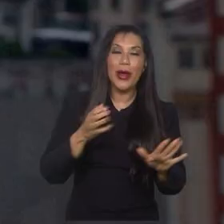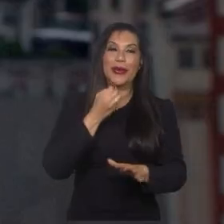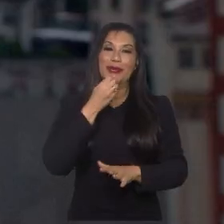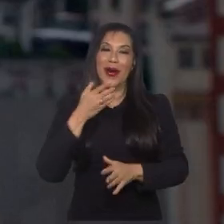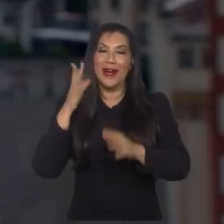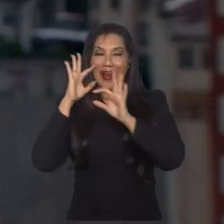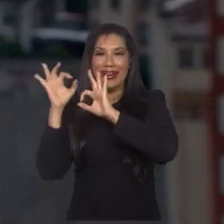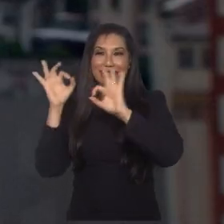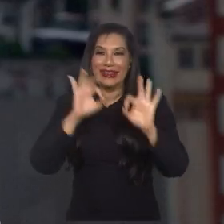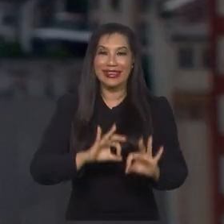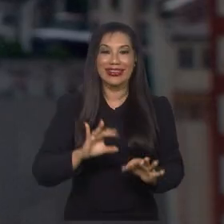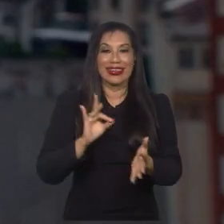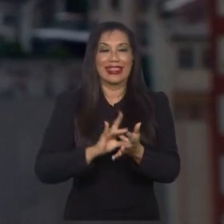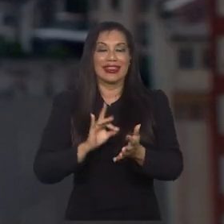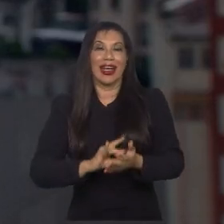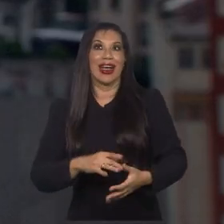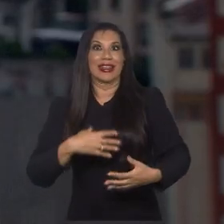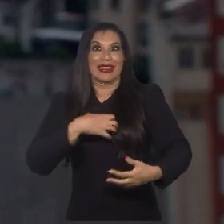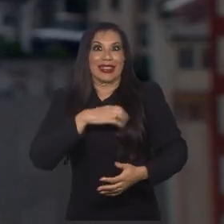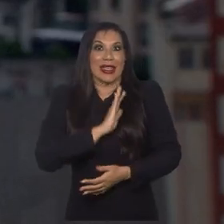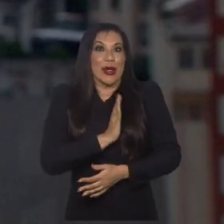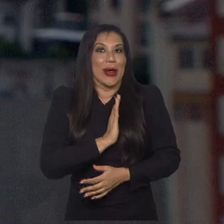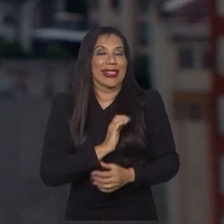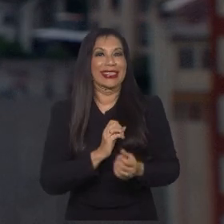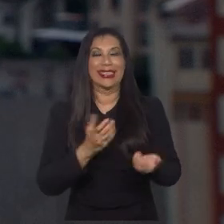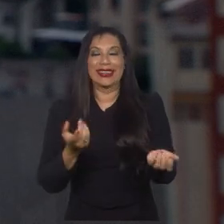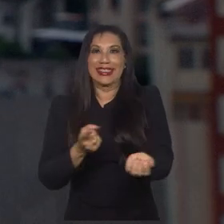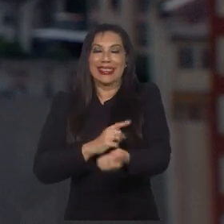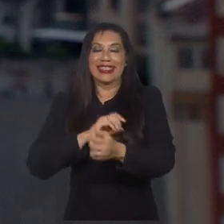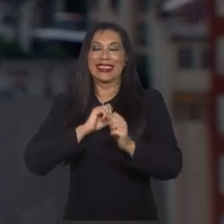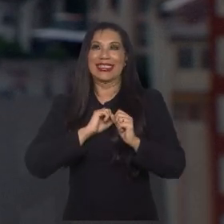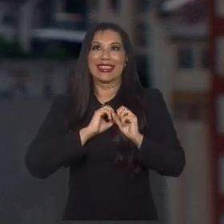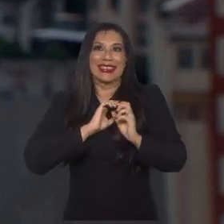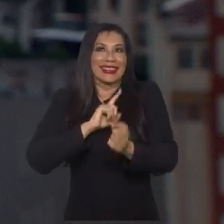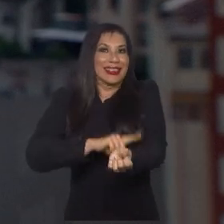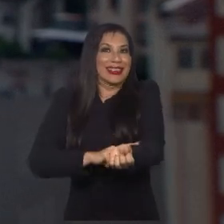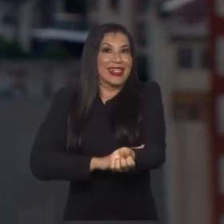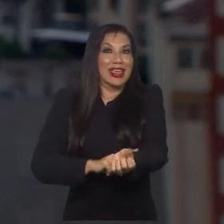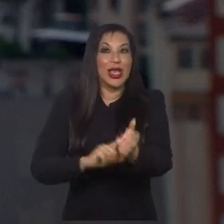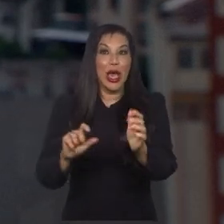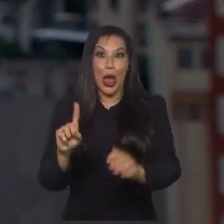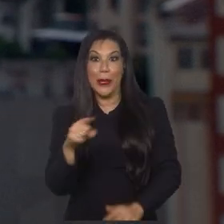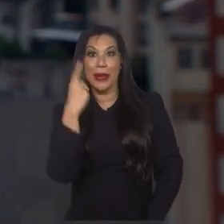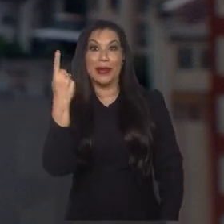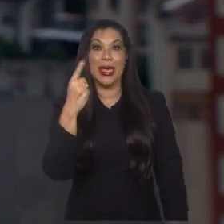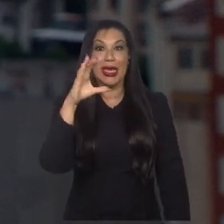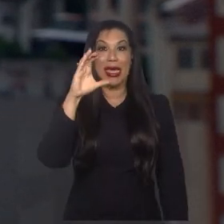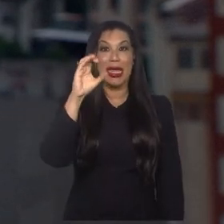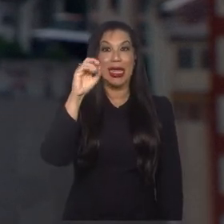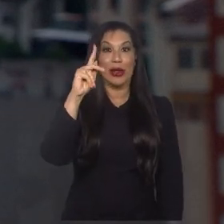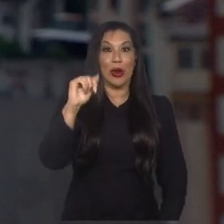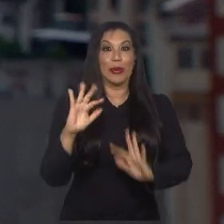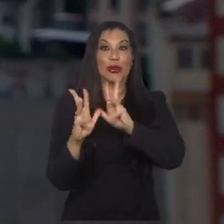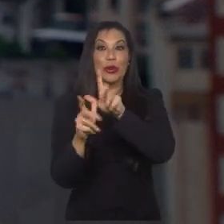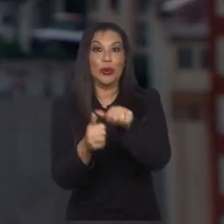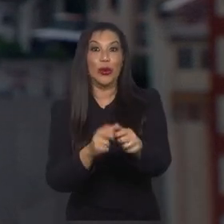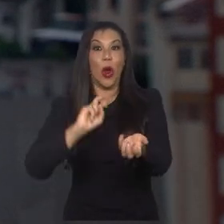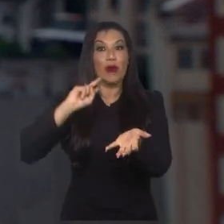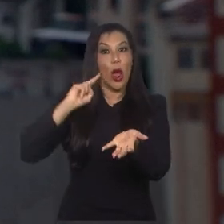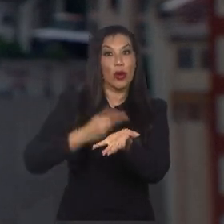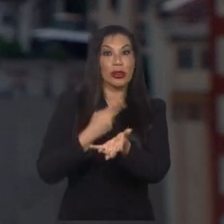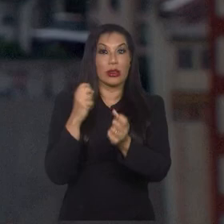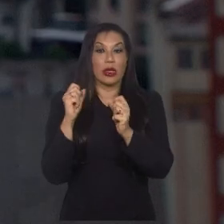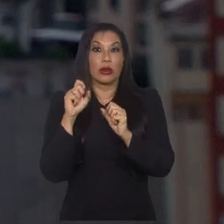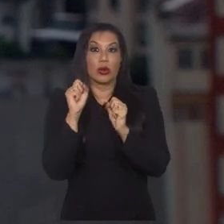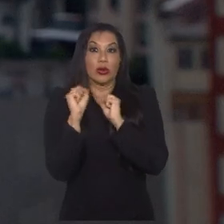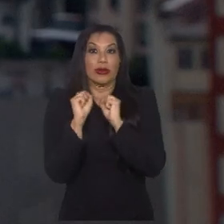dúvida, não tem como dar aquele calorzinho, né? A gente pensar também que é a primeira Copa do Mundo que vai acontecer no inverno. E isso é um ponto